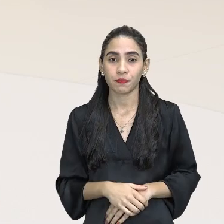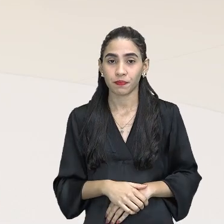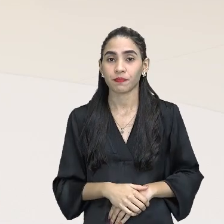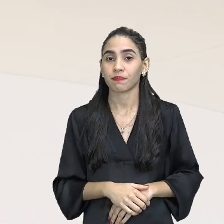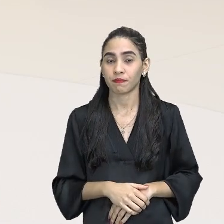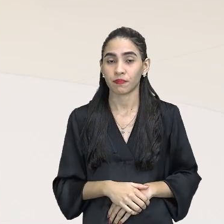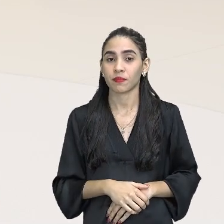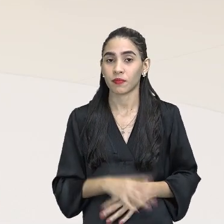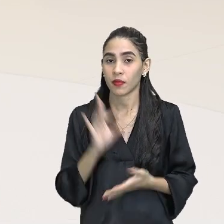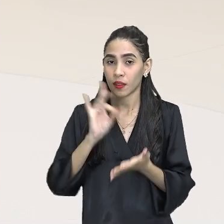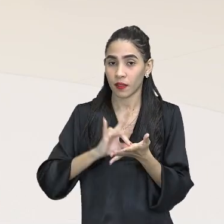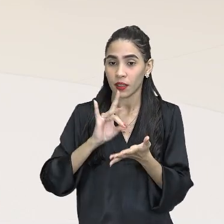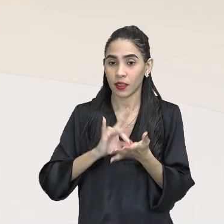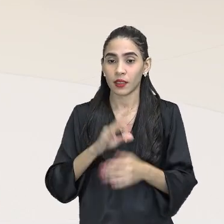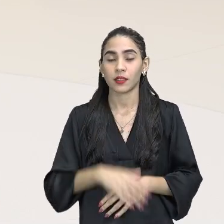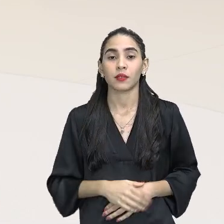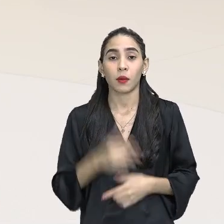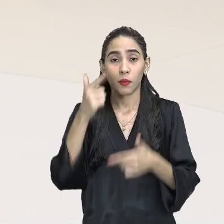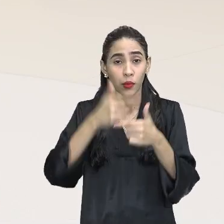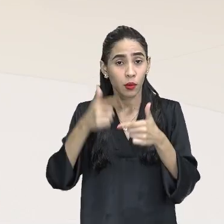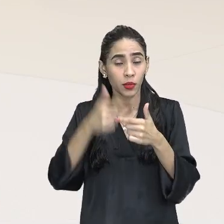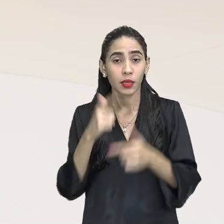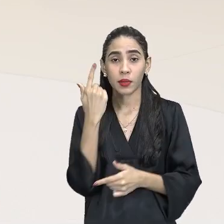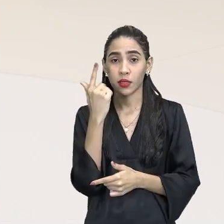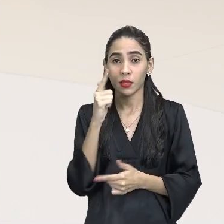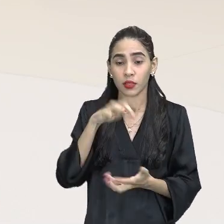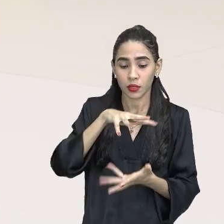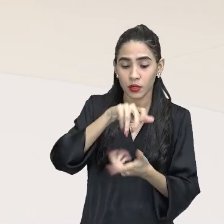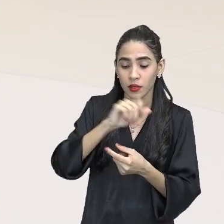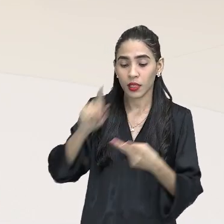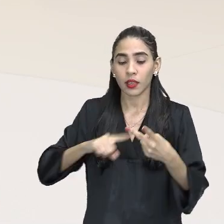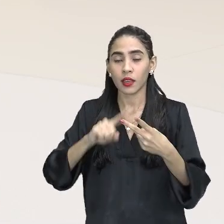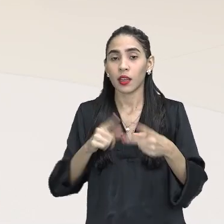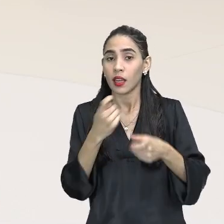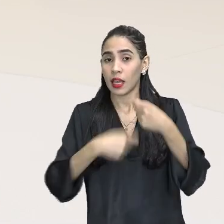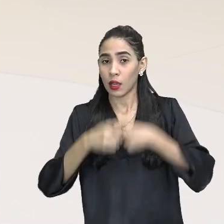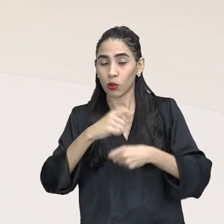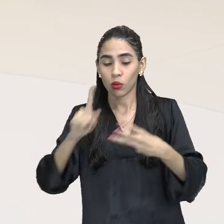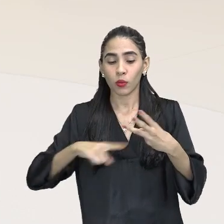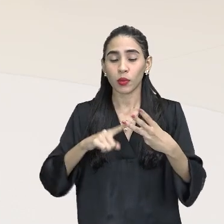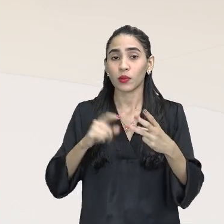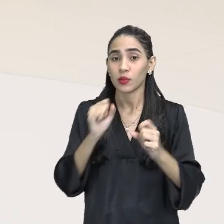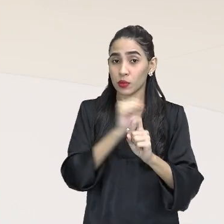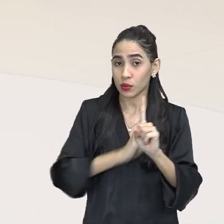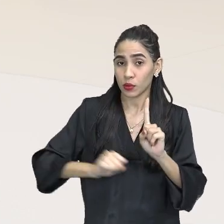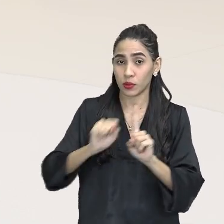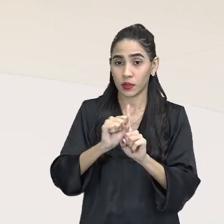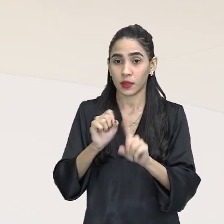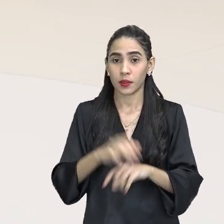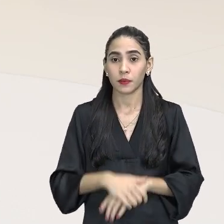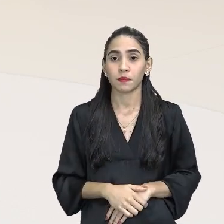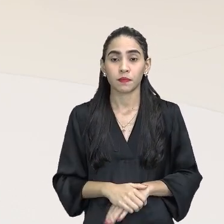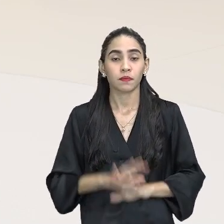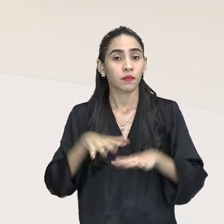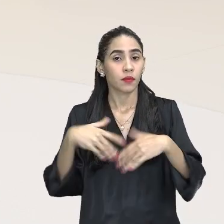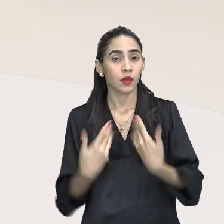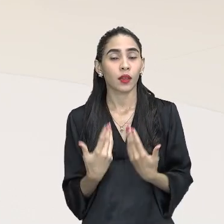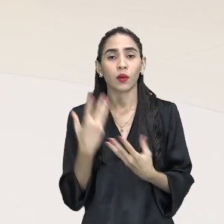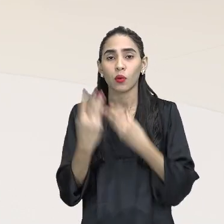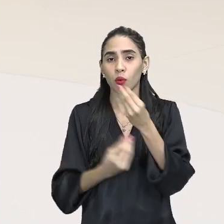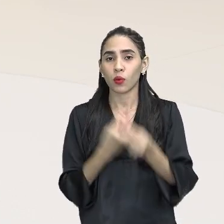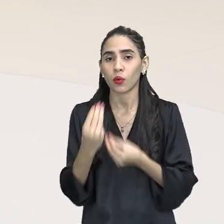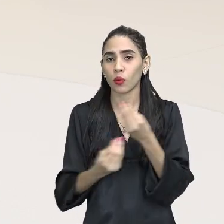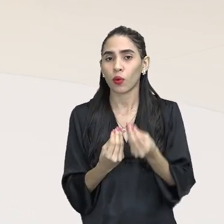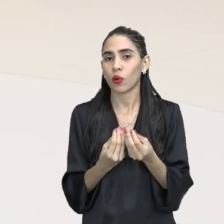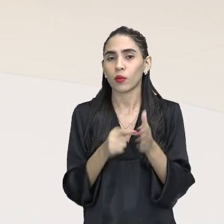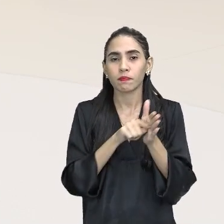então consequências geográficas, consequências econômicas, sociais. Então, como nós vamos